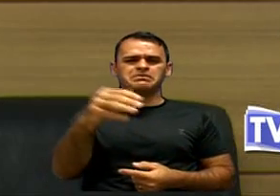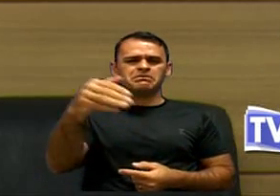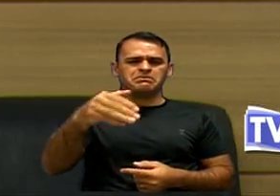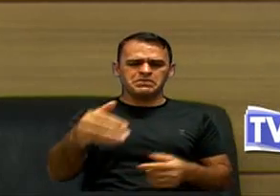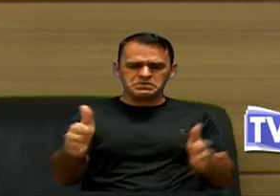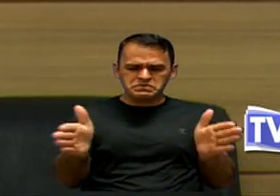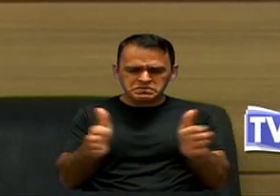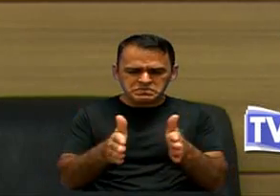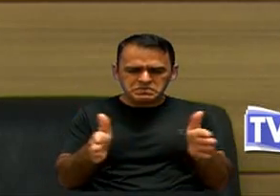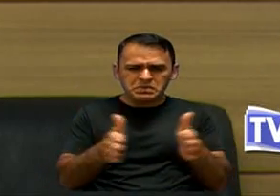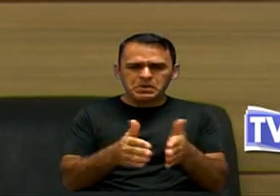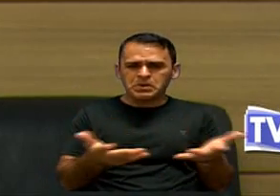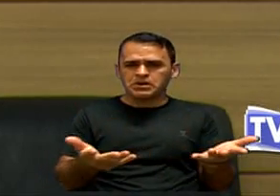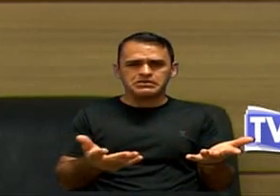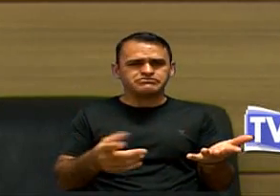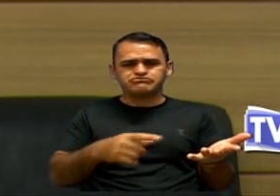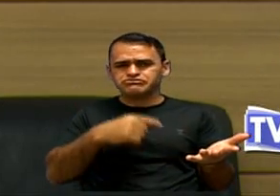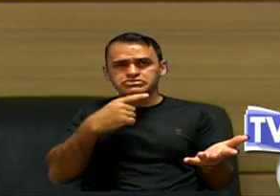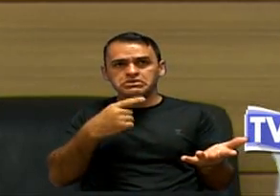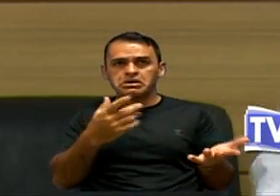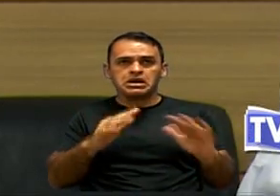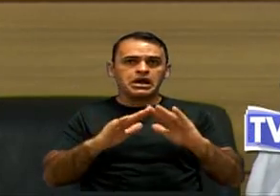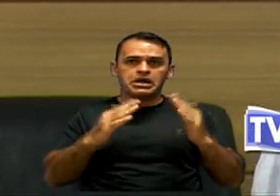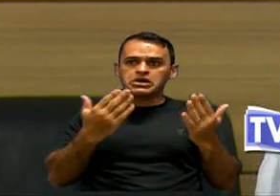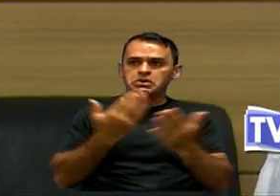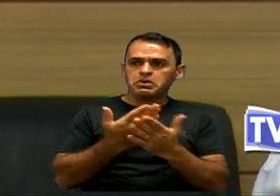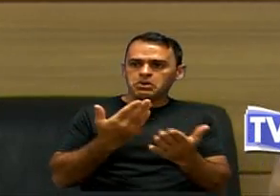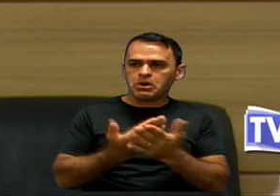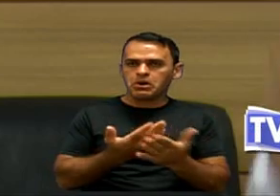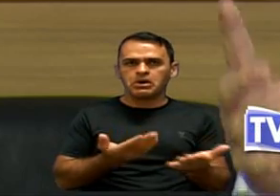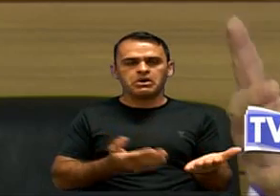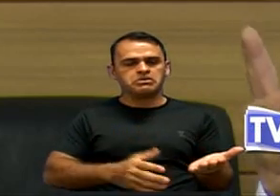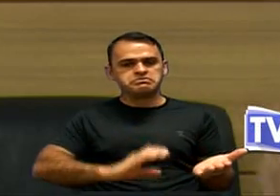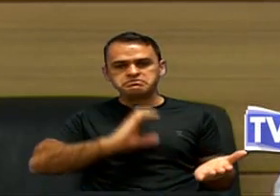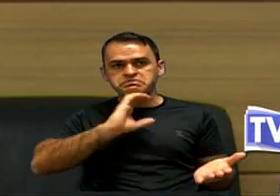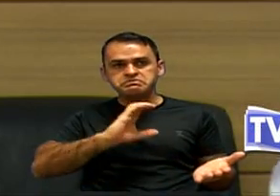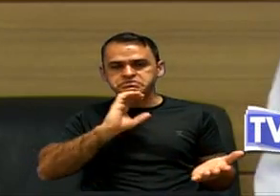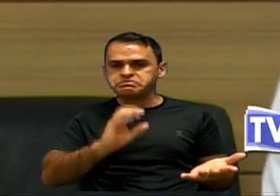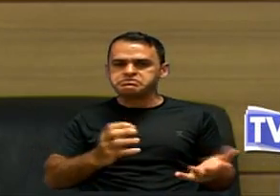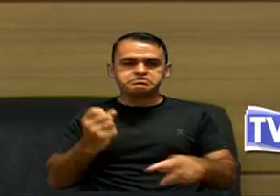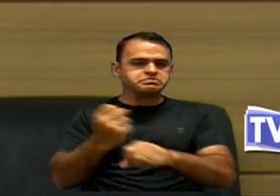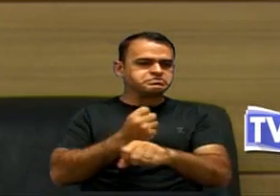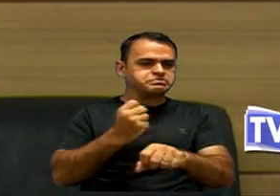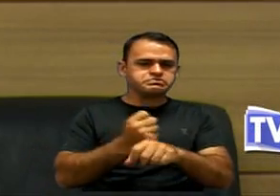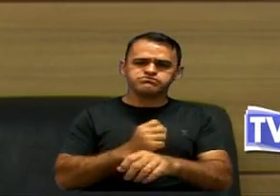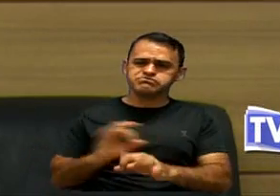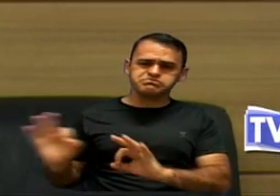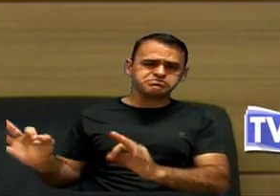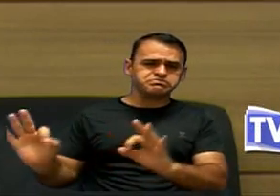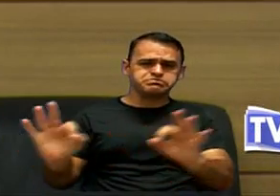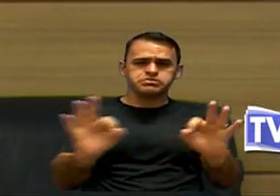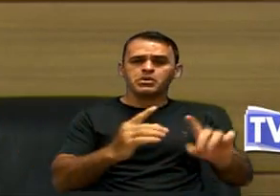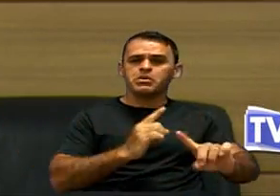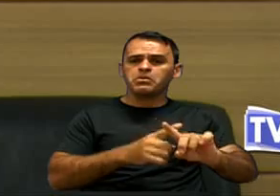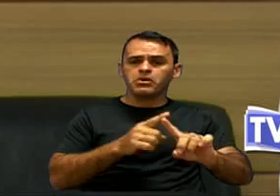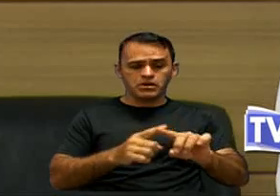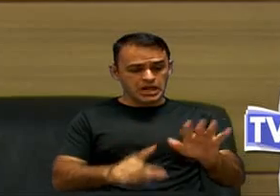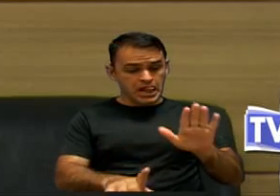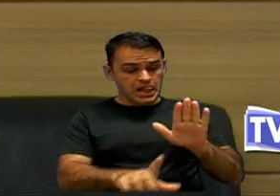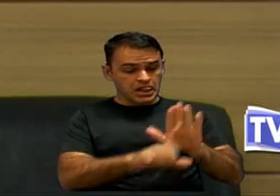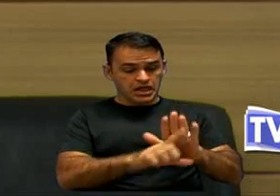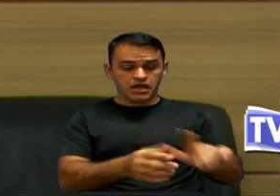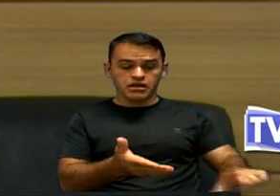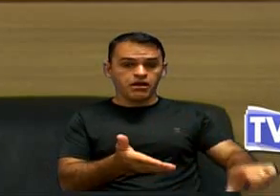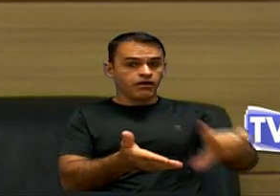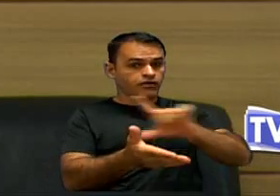área institucional para escola, não vai ter área institucional para creche. Por quê? Por causa de uma aberração legislativa, jurídica